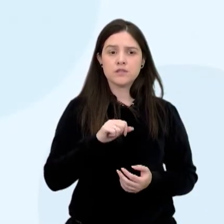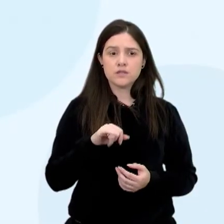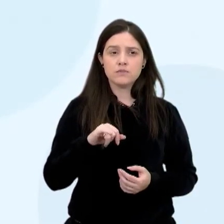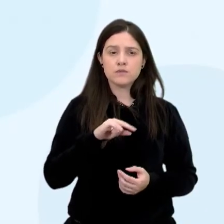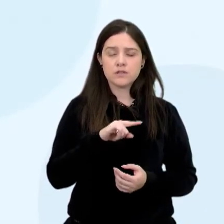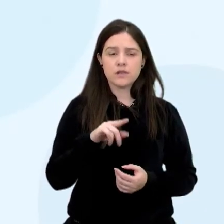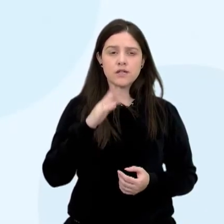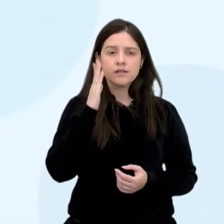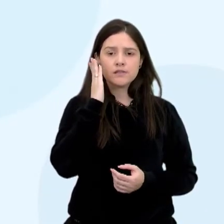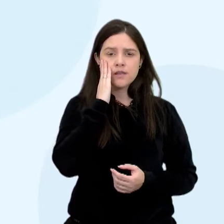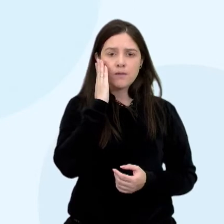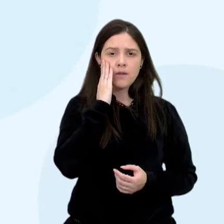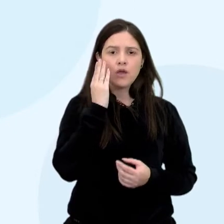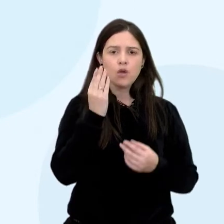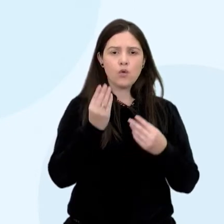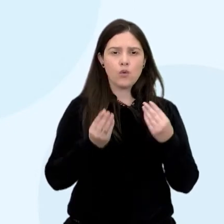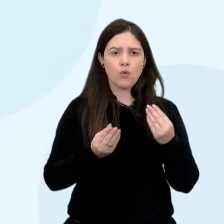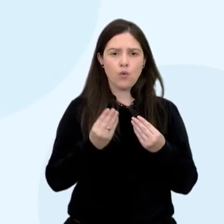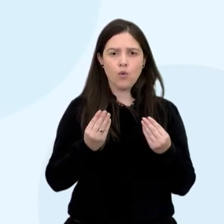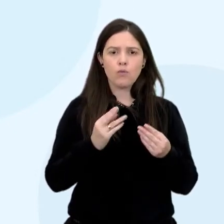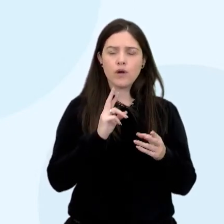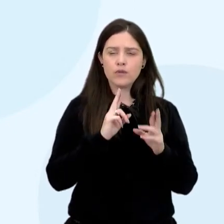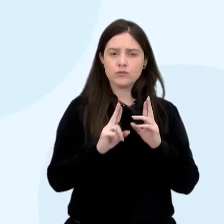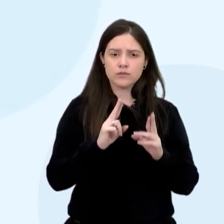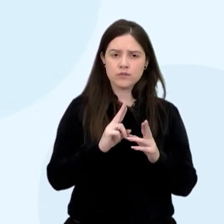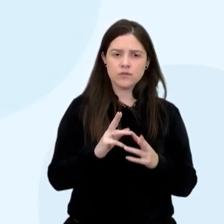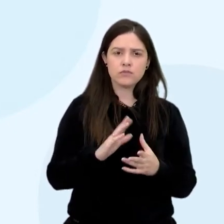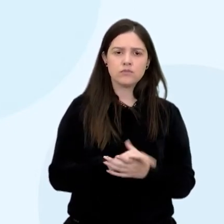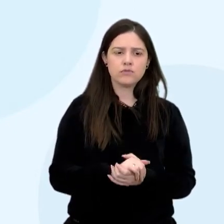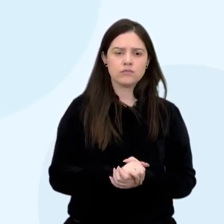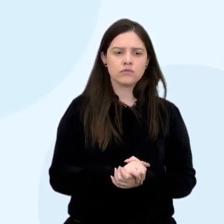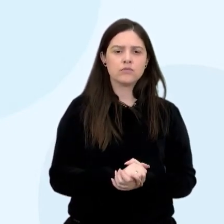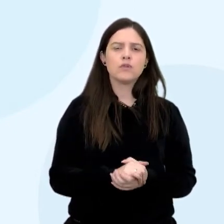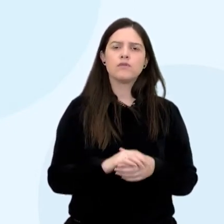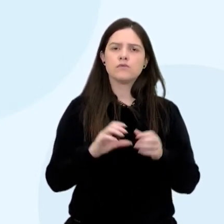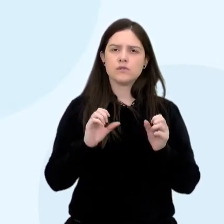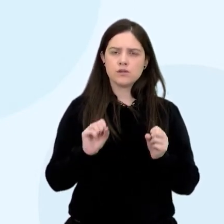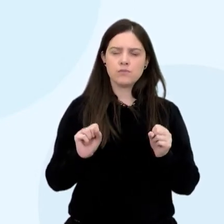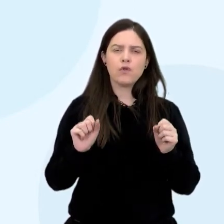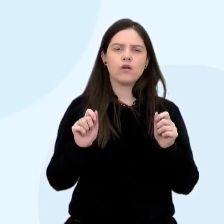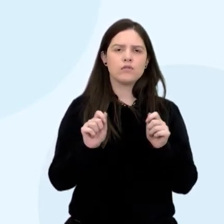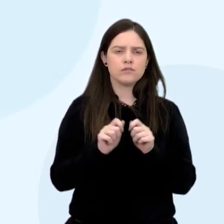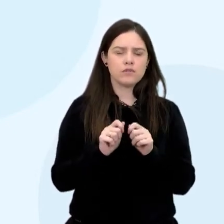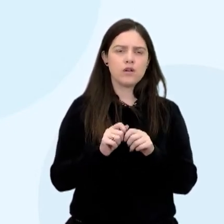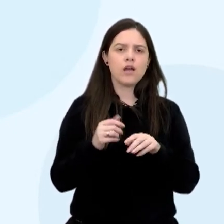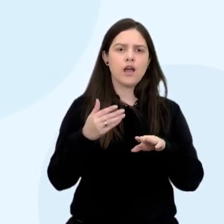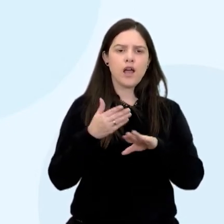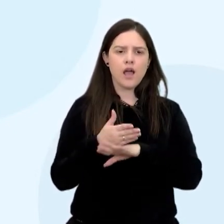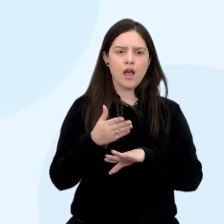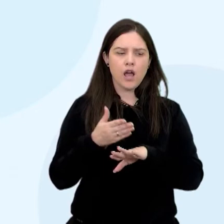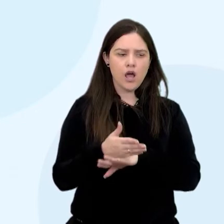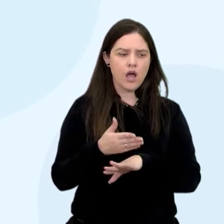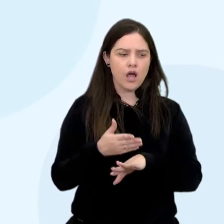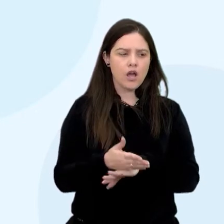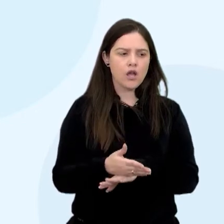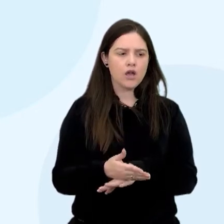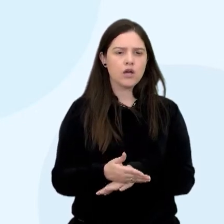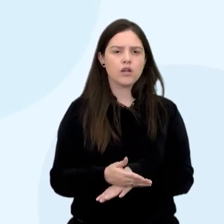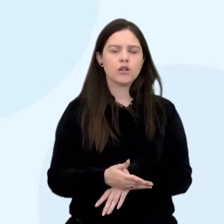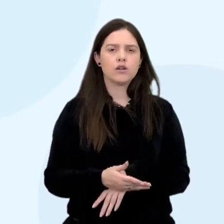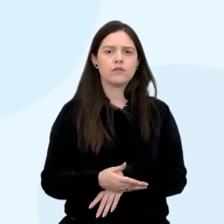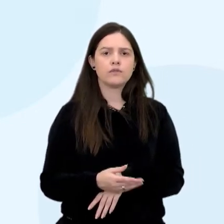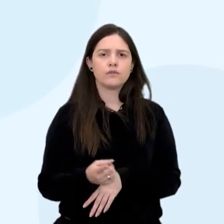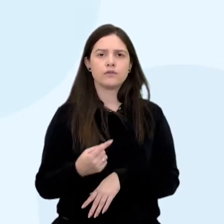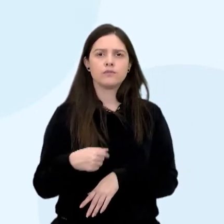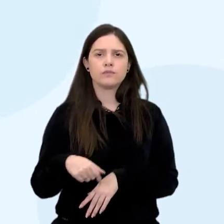saber mais coisas, né, sobre essa bomba, vocês podem acessar o artigo aí,